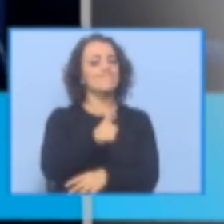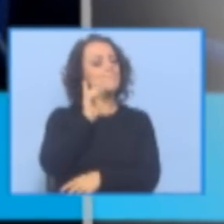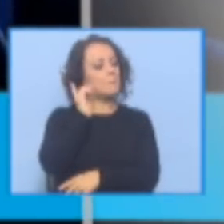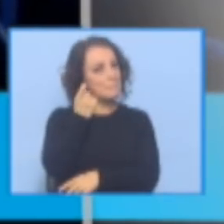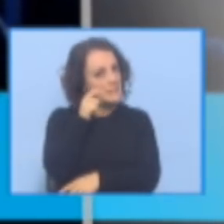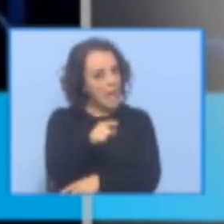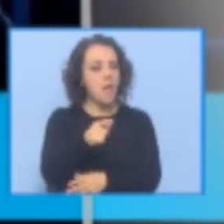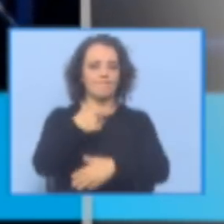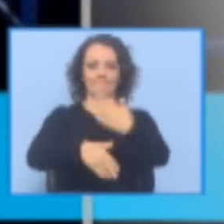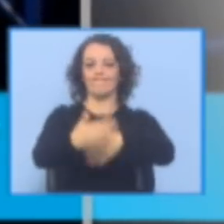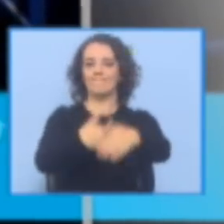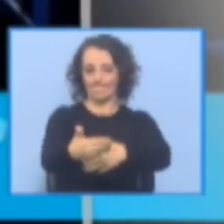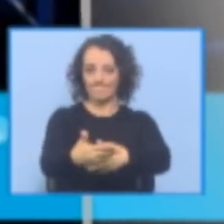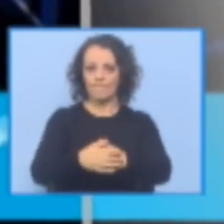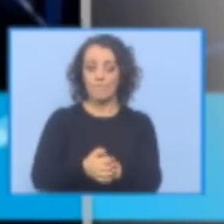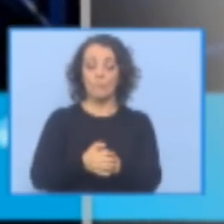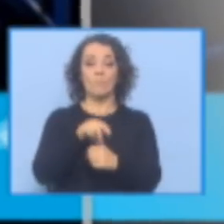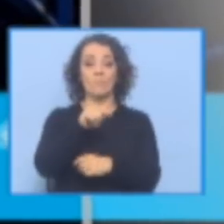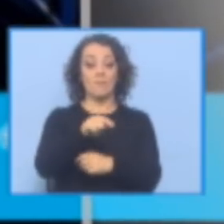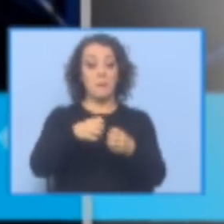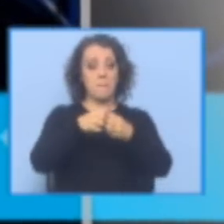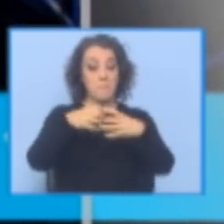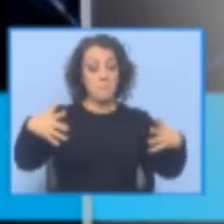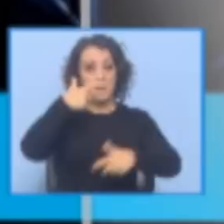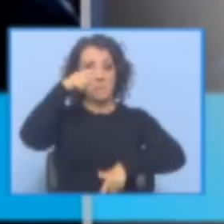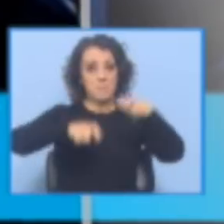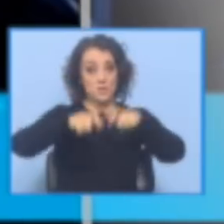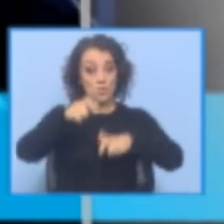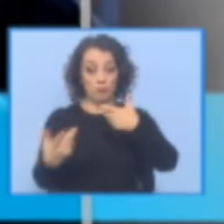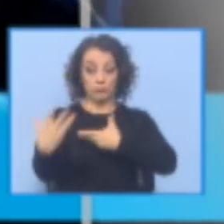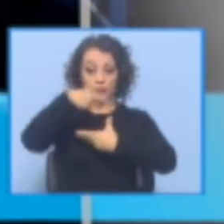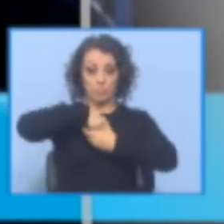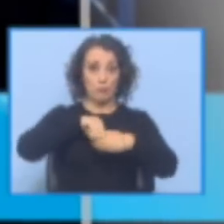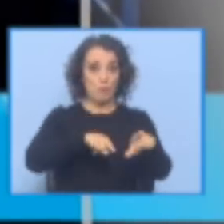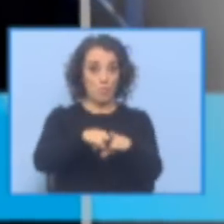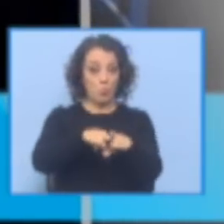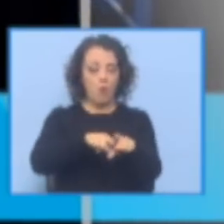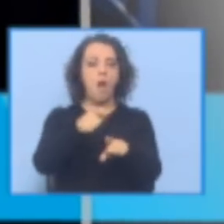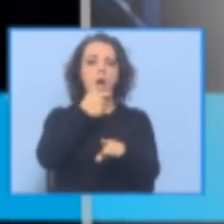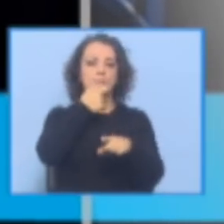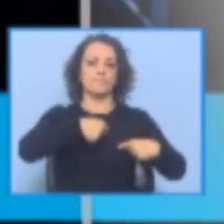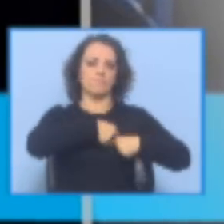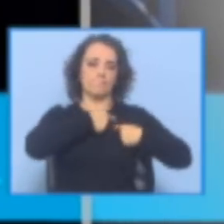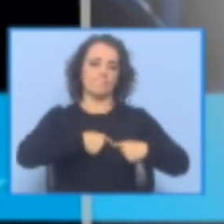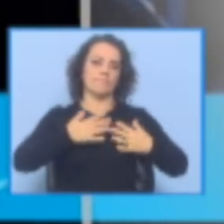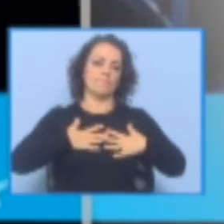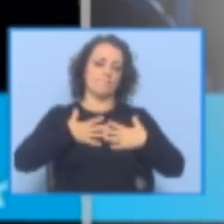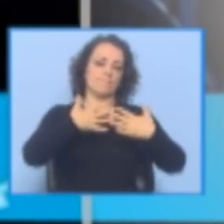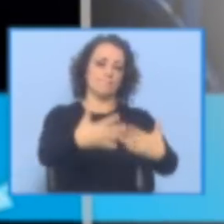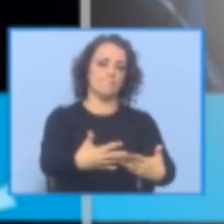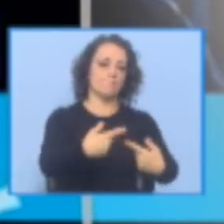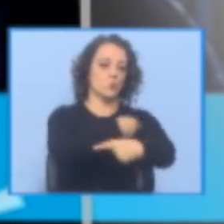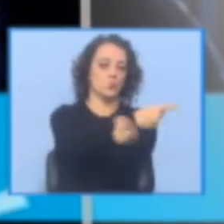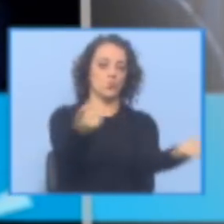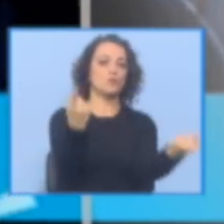seja, e que cada vez mais gente esteja na política para servir o bem comum e não para servir a